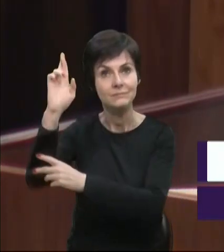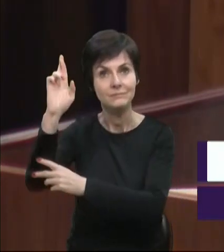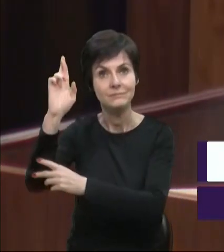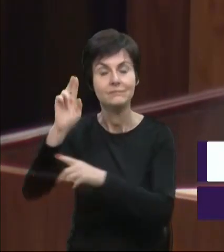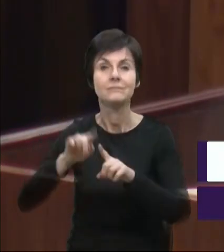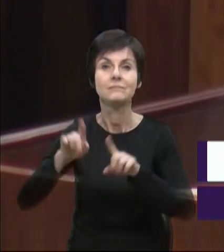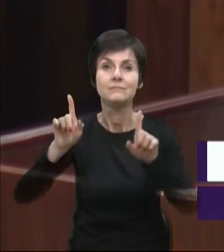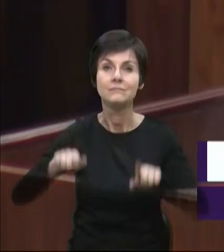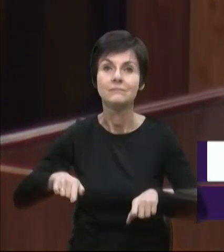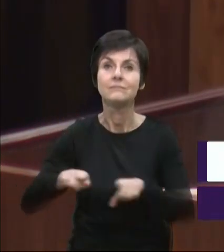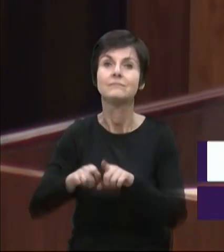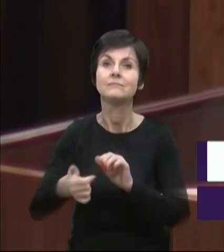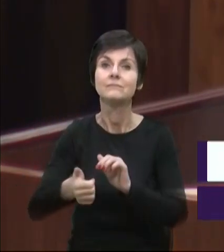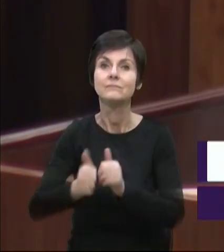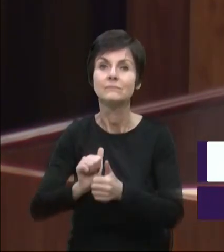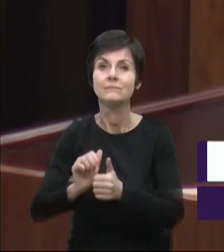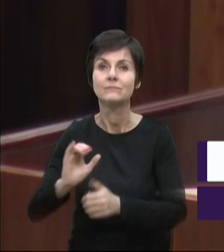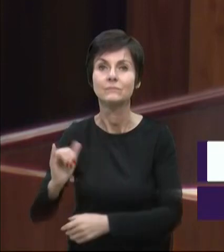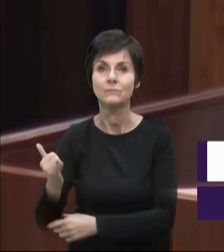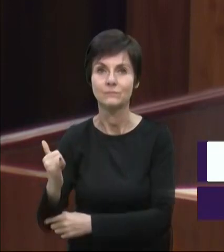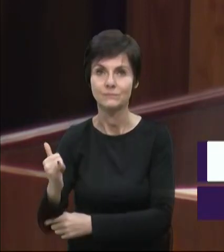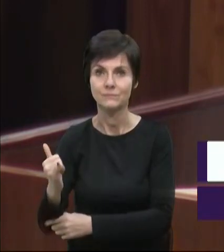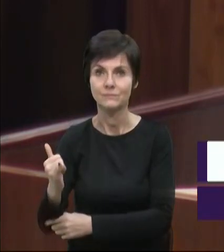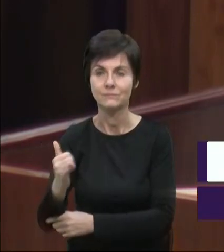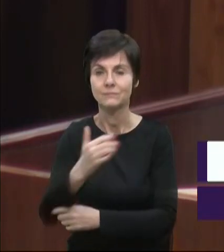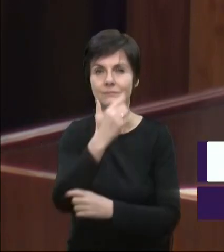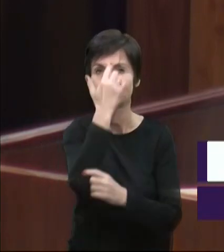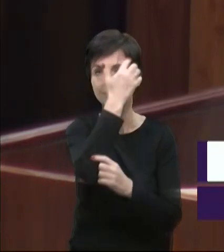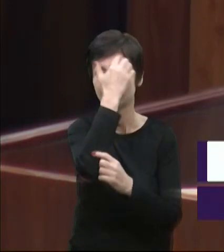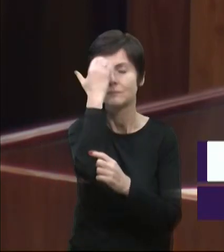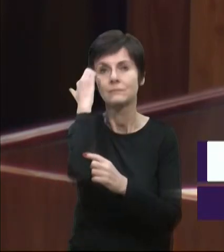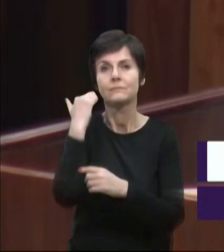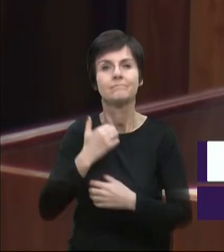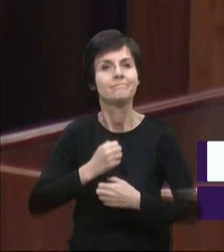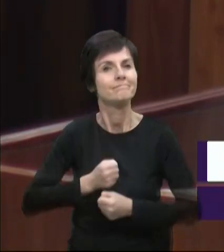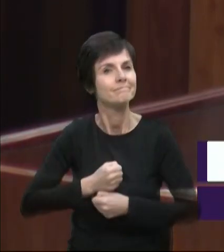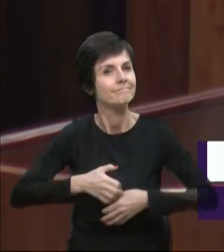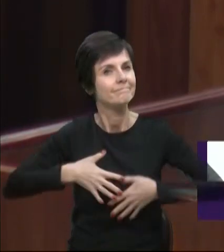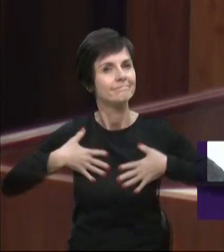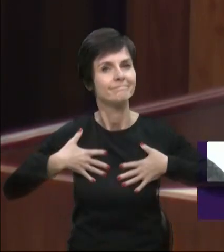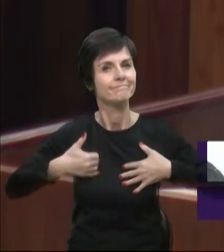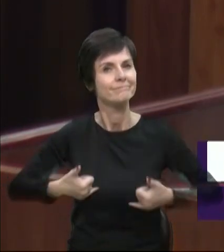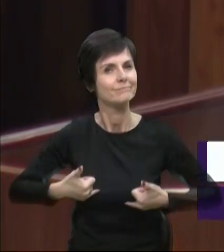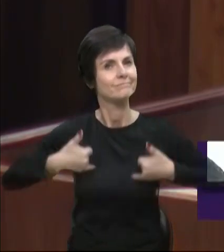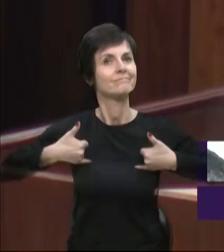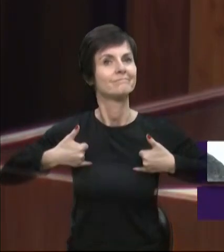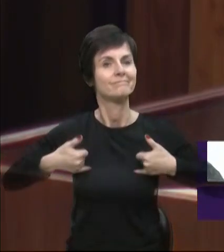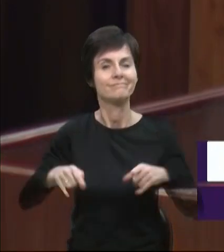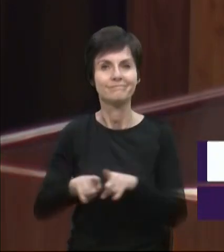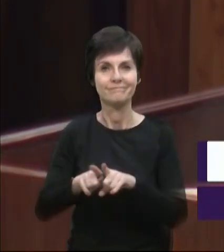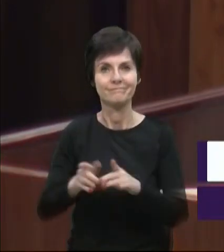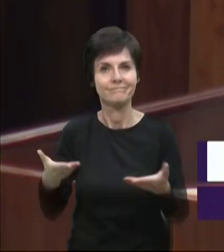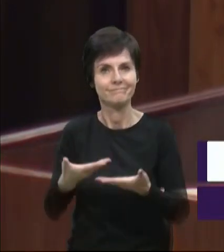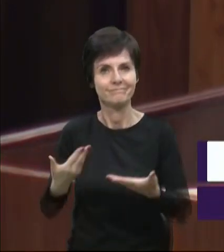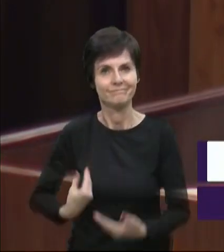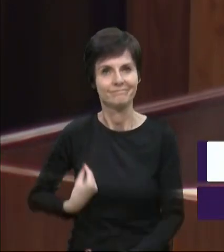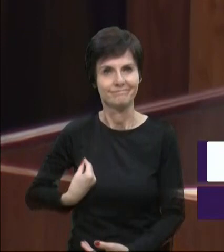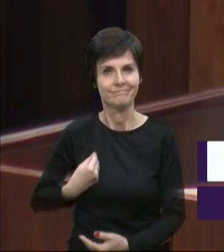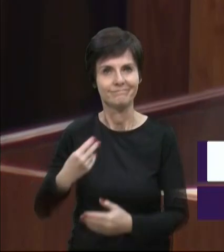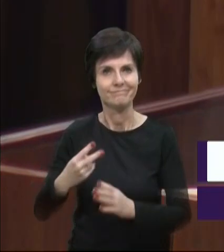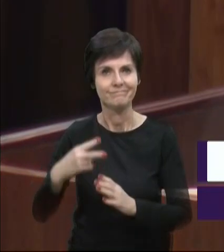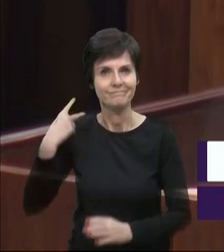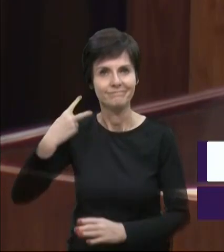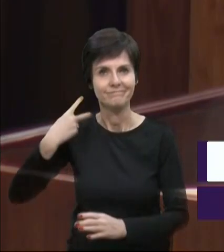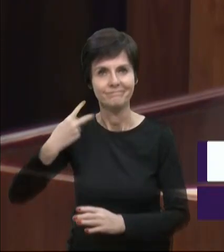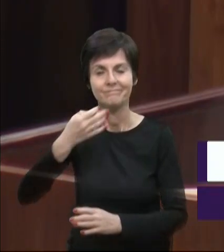e funcionários do Esporte Clube Juventude. É com imensa emoção e orgulho que nos fazemos presentes aqui na Câmara de Vereadores